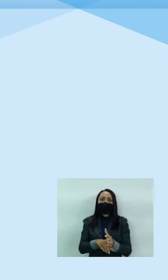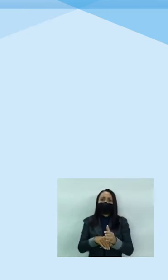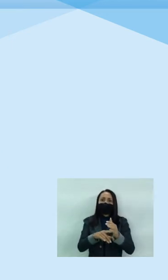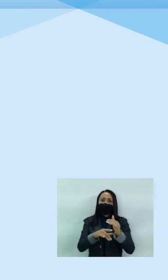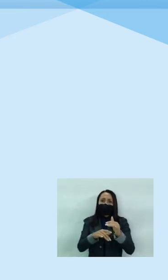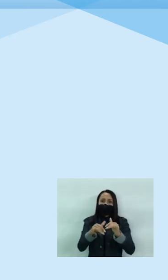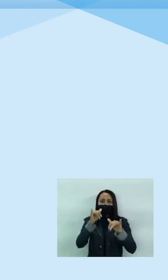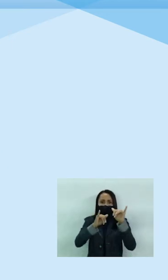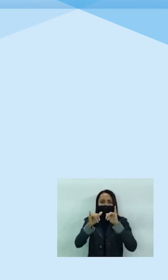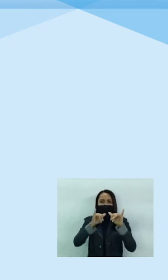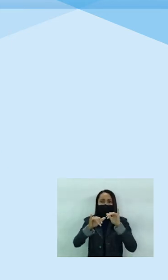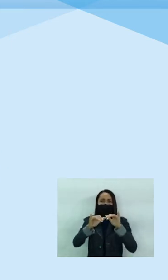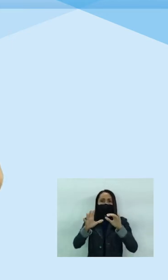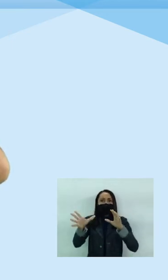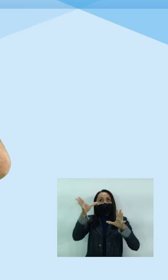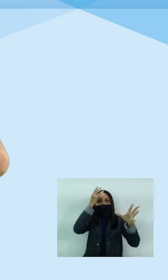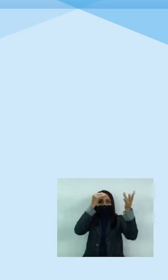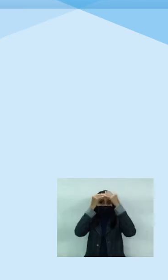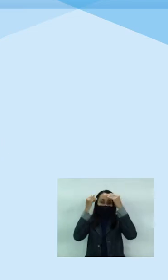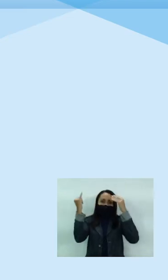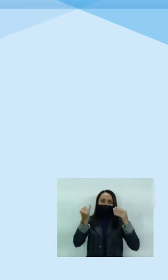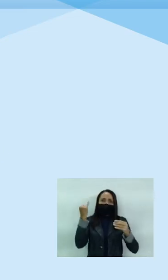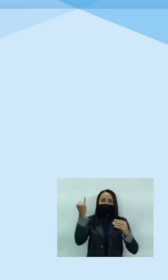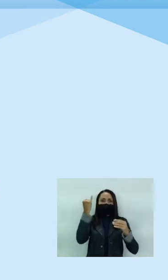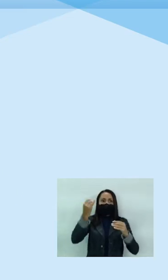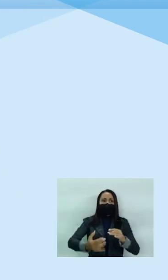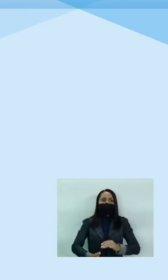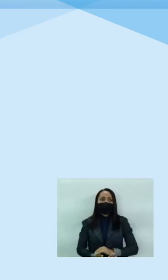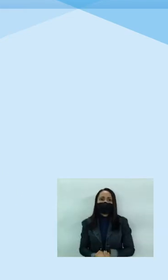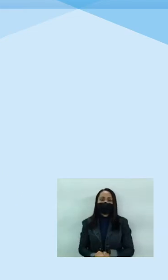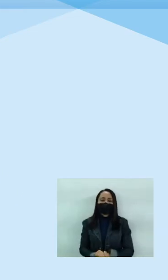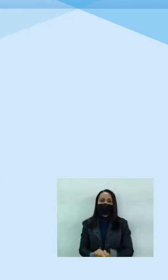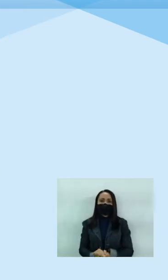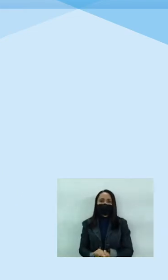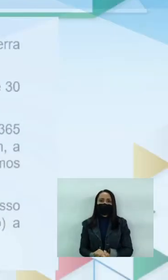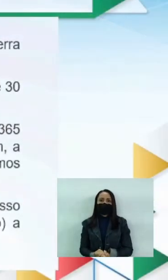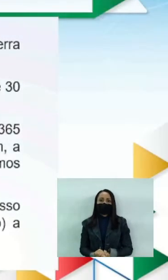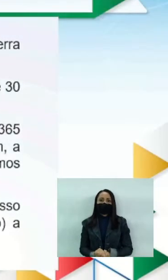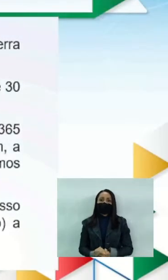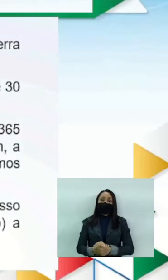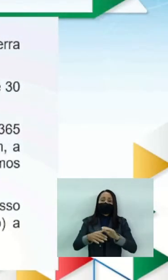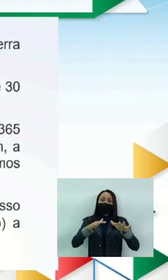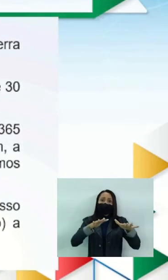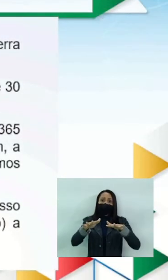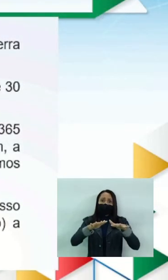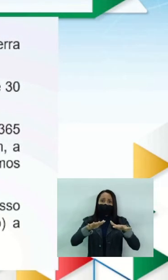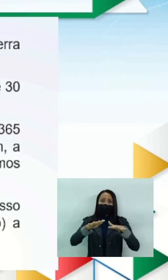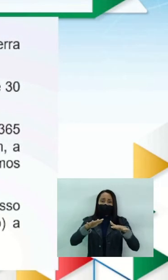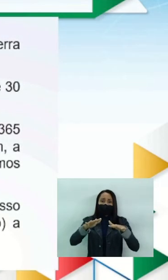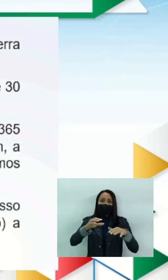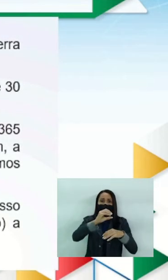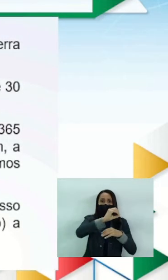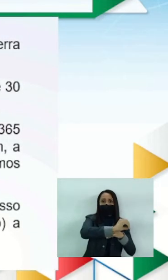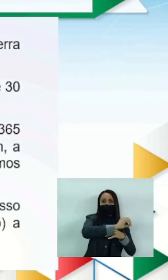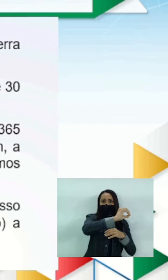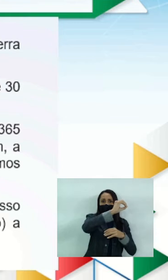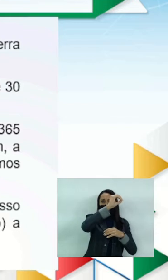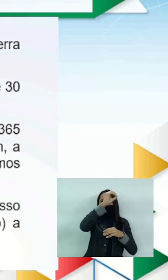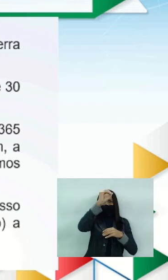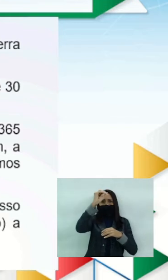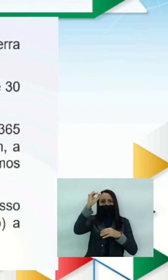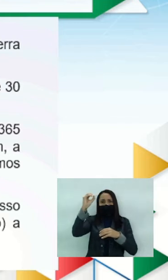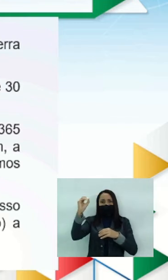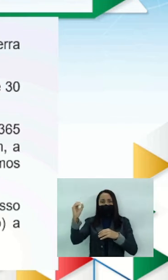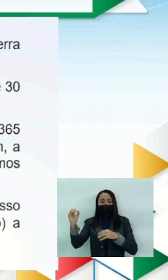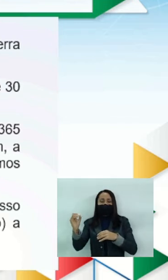nossa vida acadêmica, tá certo? Continuando, vamos lá. Movimento de translação. Translação é o